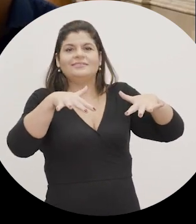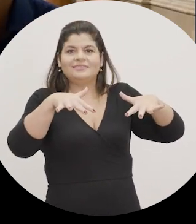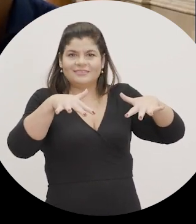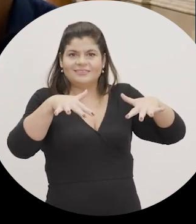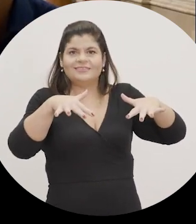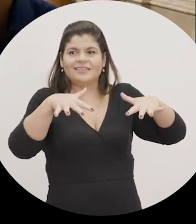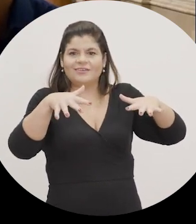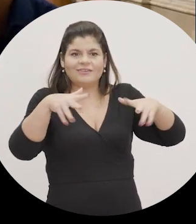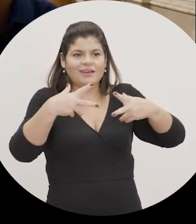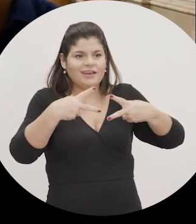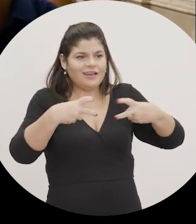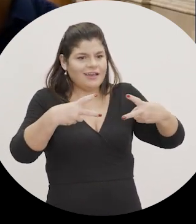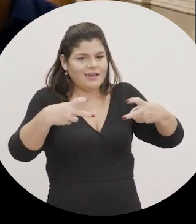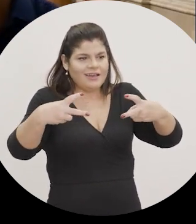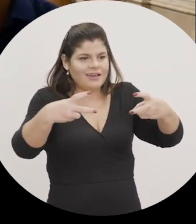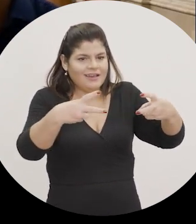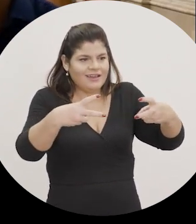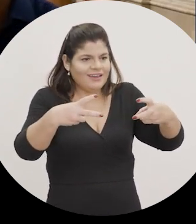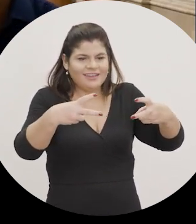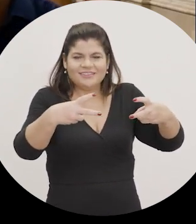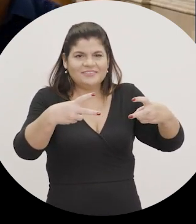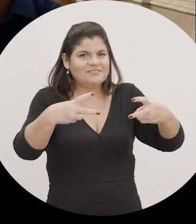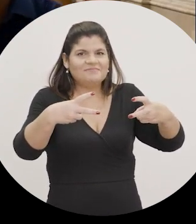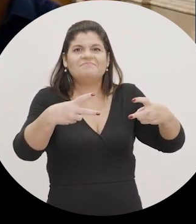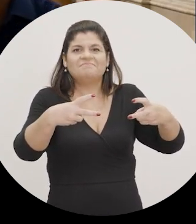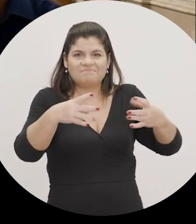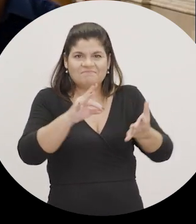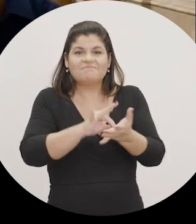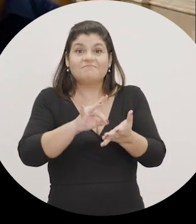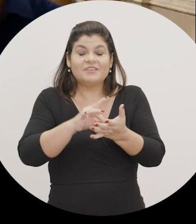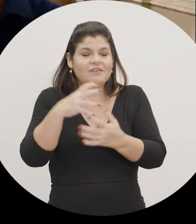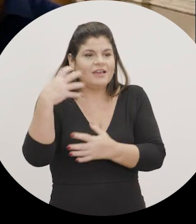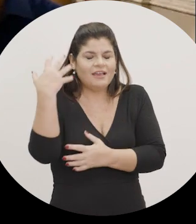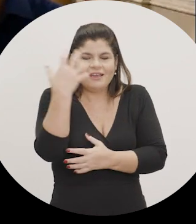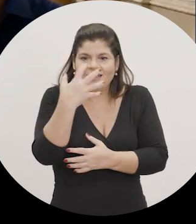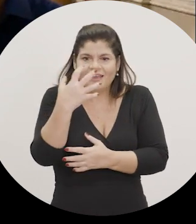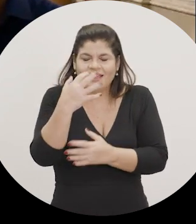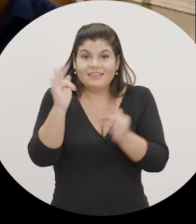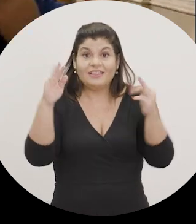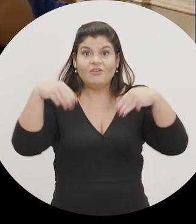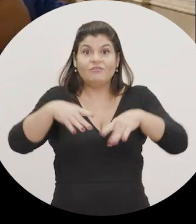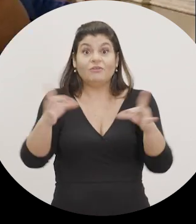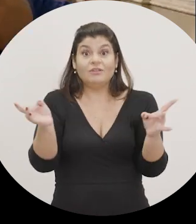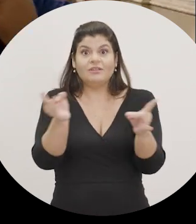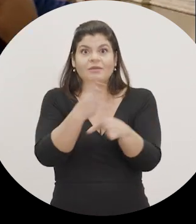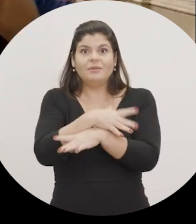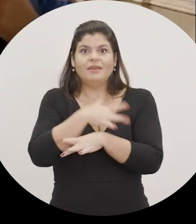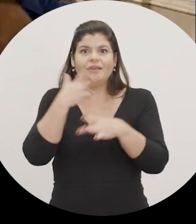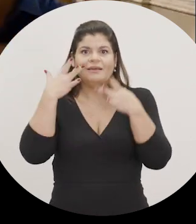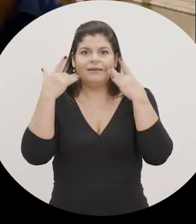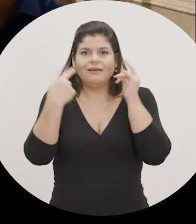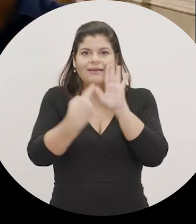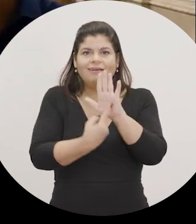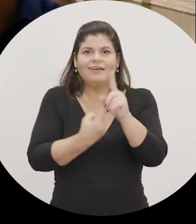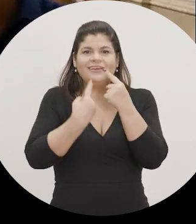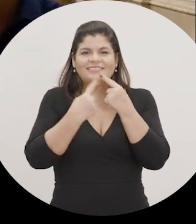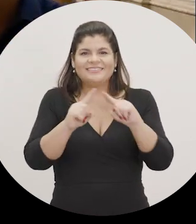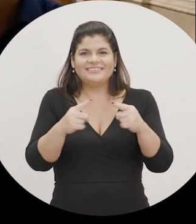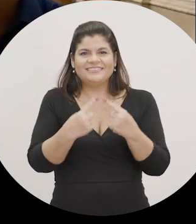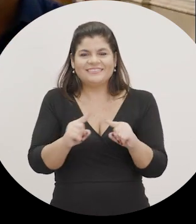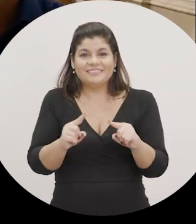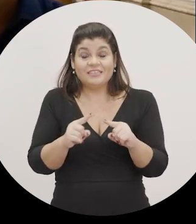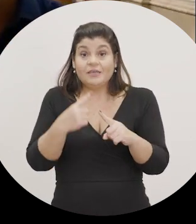inteiro estava capturado. E eu fico pensando... hipnotizado até o final, percebe? Do